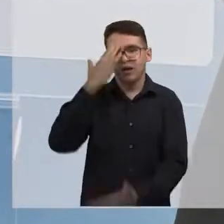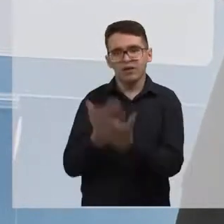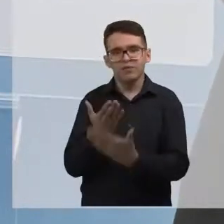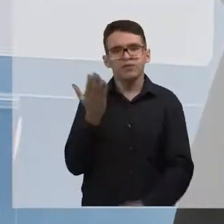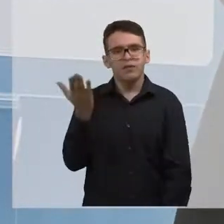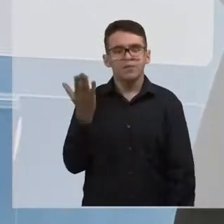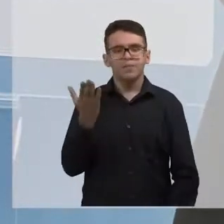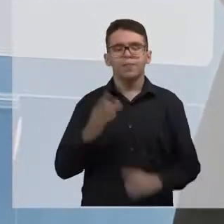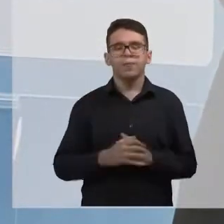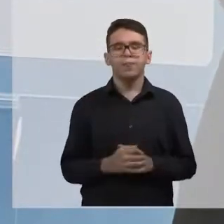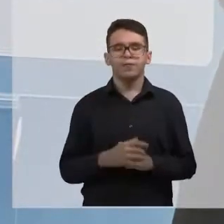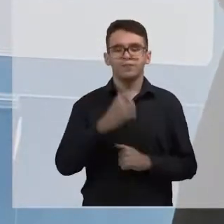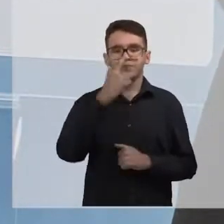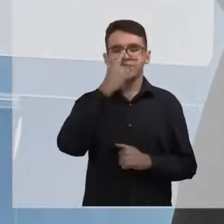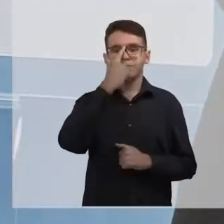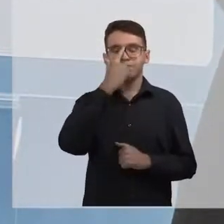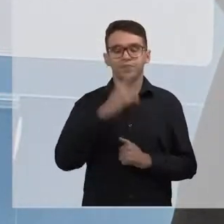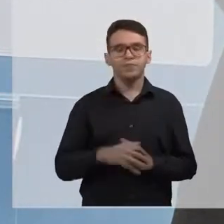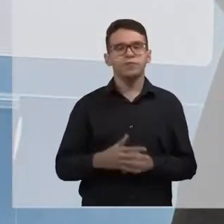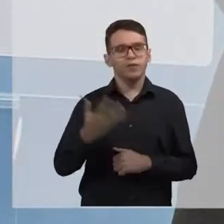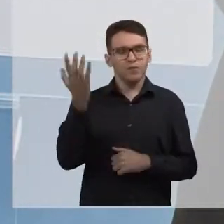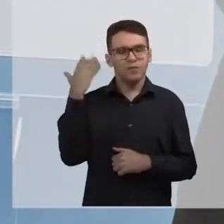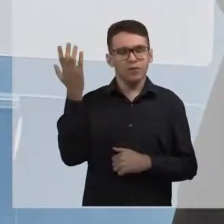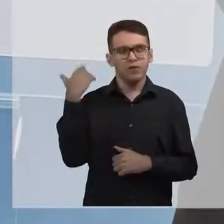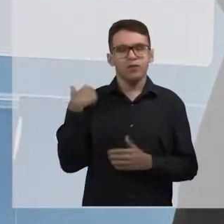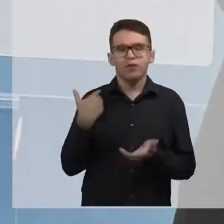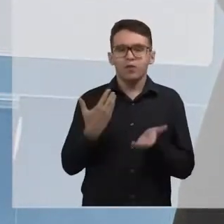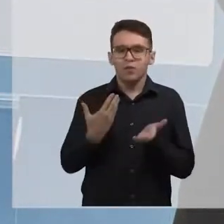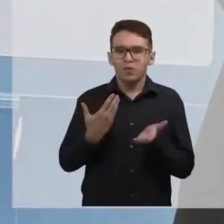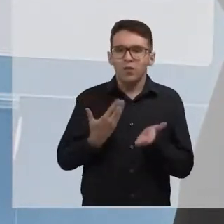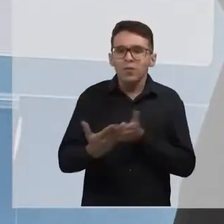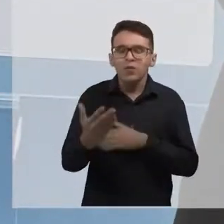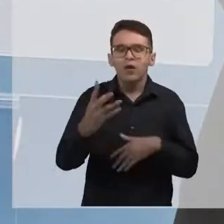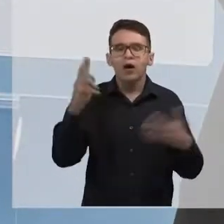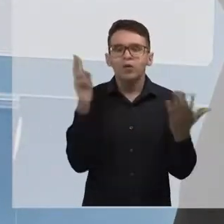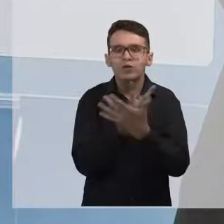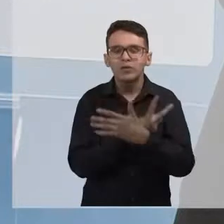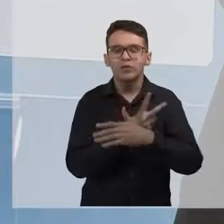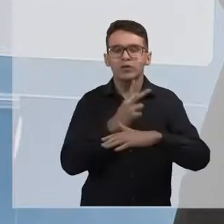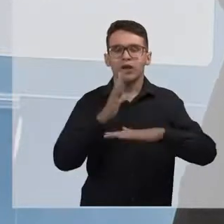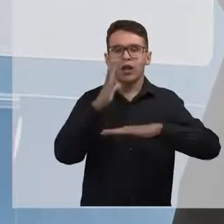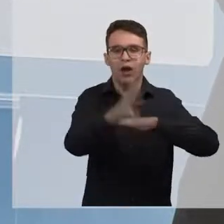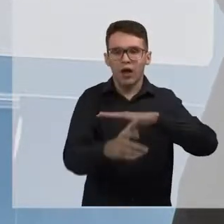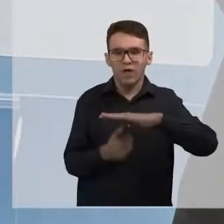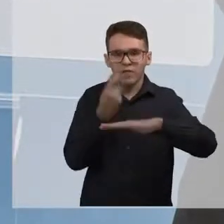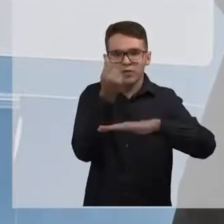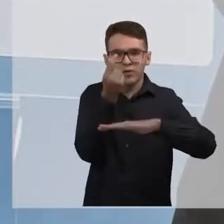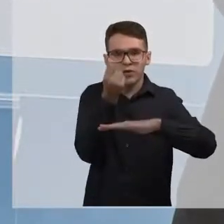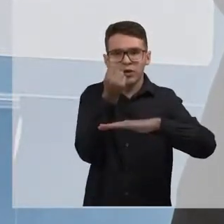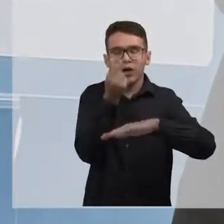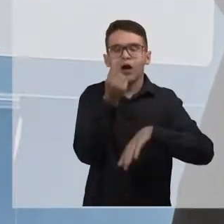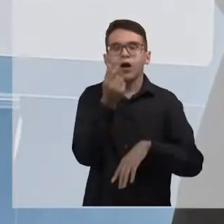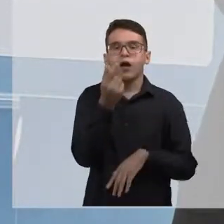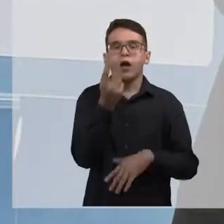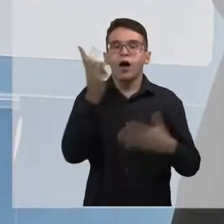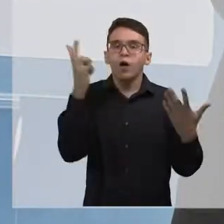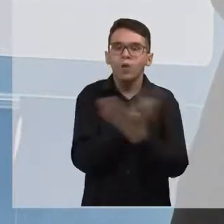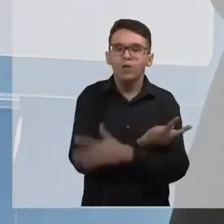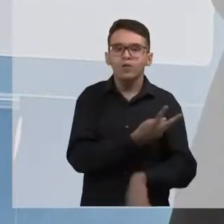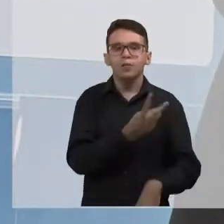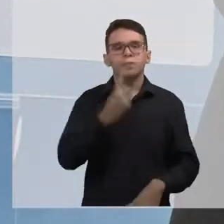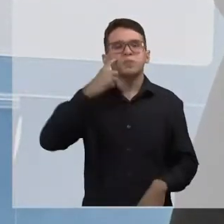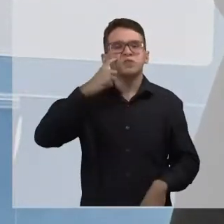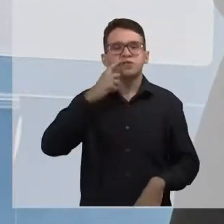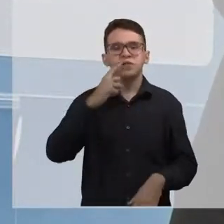tenho... No início, quando a gente viu o processo da Lava Jato, Luiz, já discutiu isso aqui, a gente, rapaz, pela primeira vez vamos passar esse país a